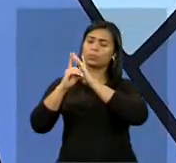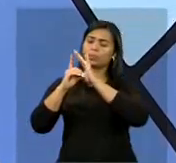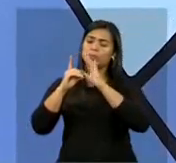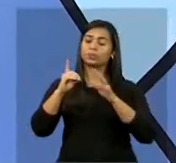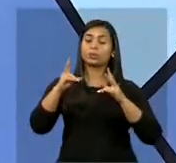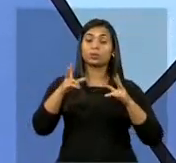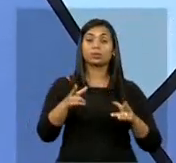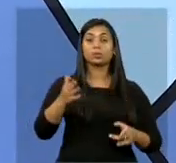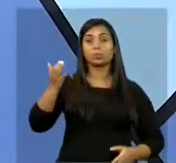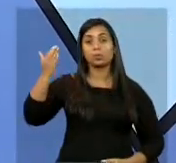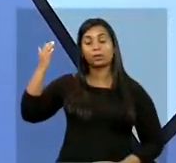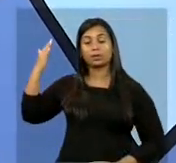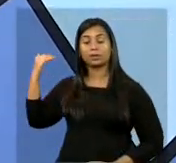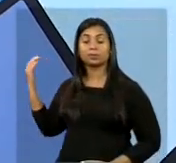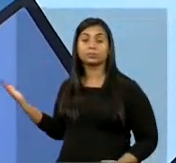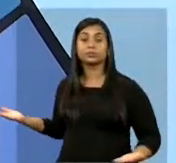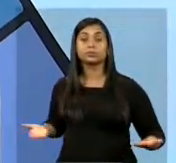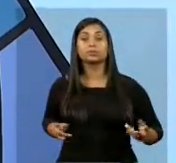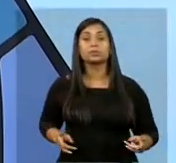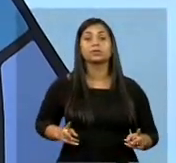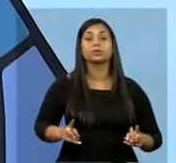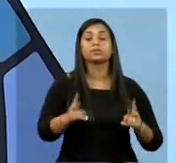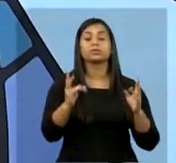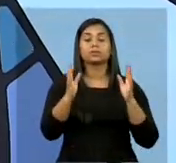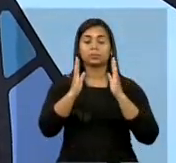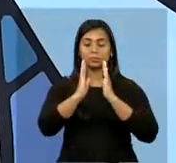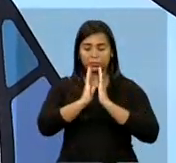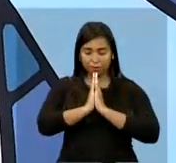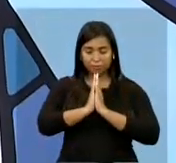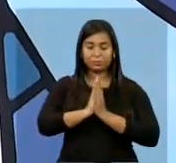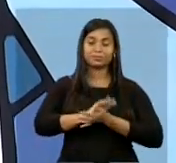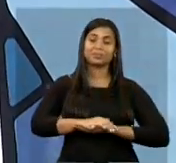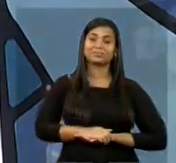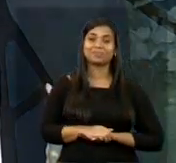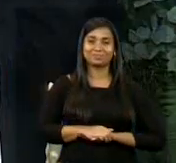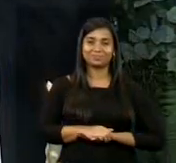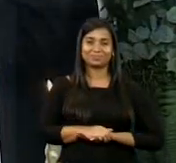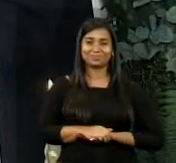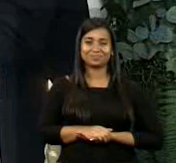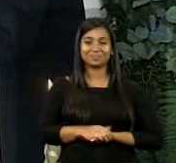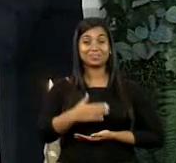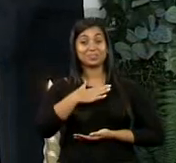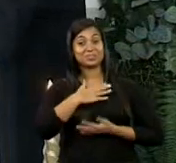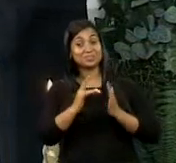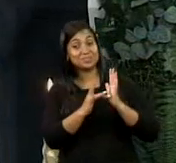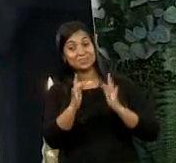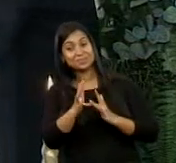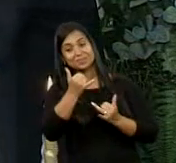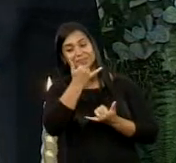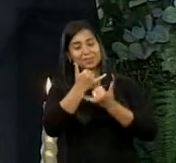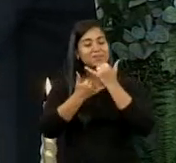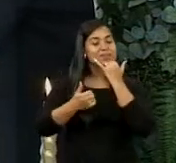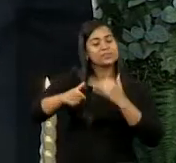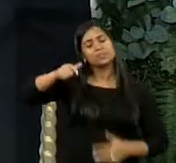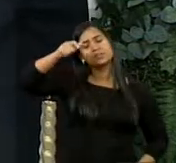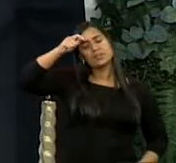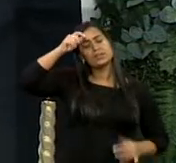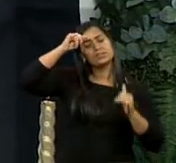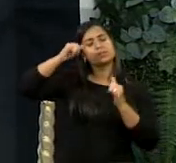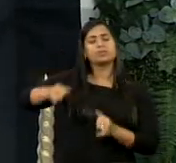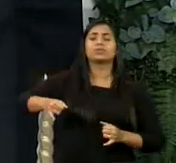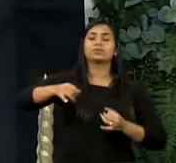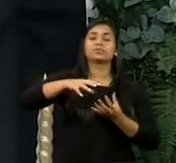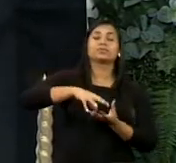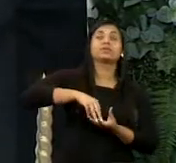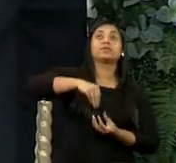ao Espírito Santo, como era no princípio, agora e sempre. Amém. Ó meu Jesus, perdoai-nos,